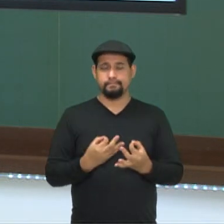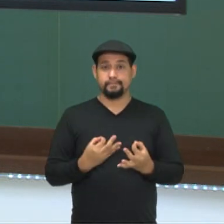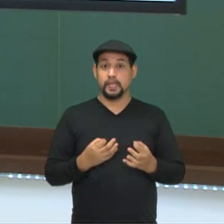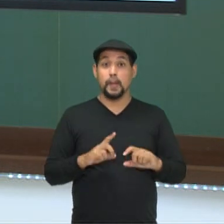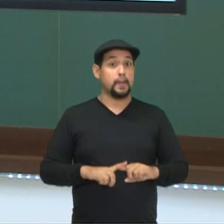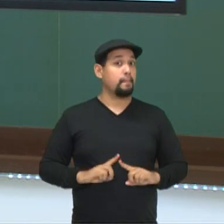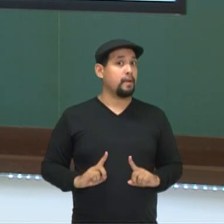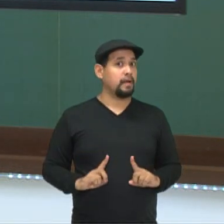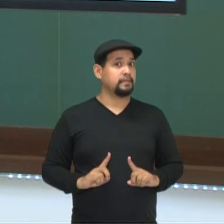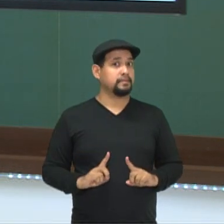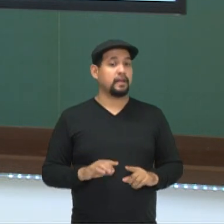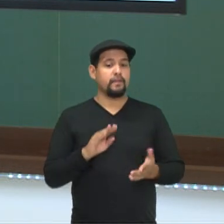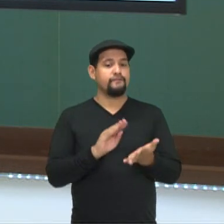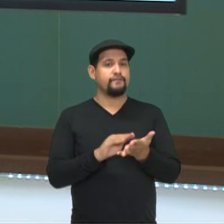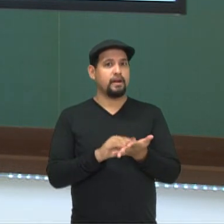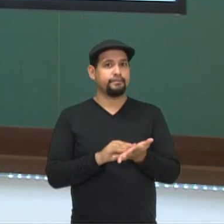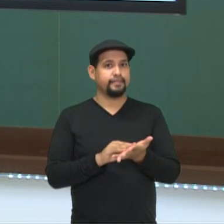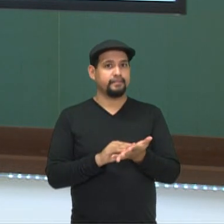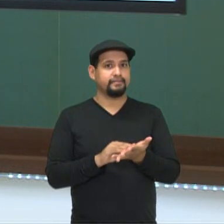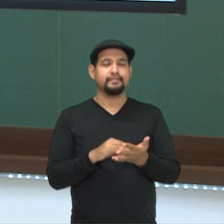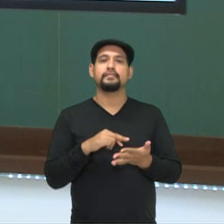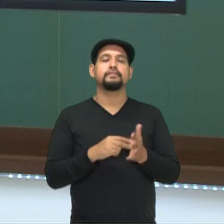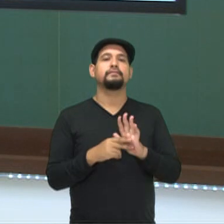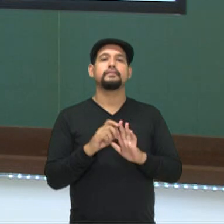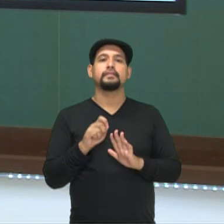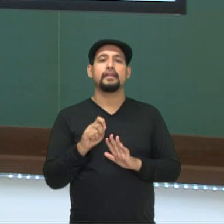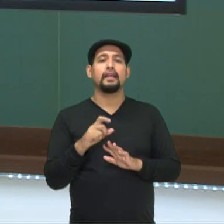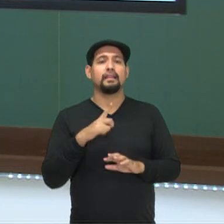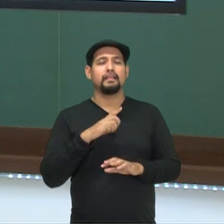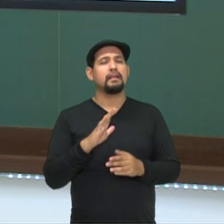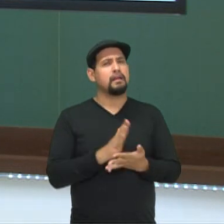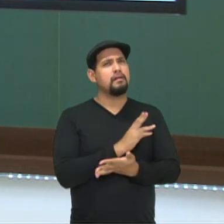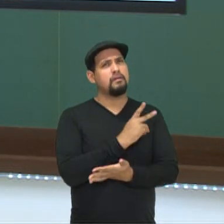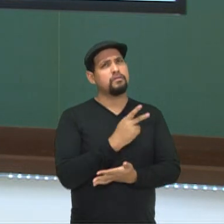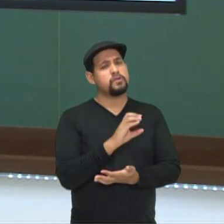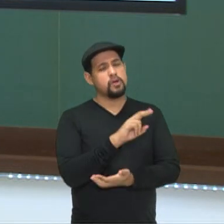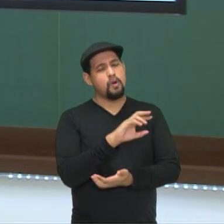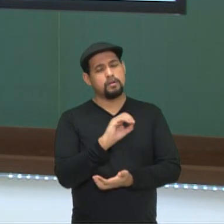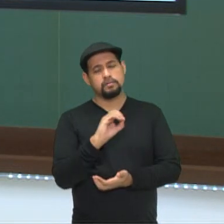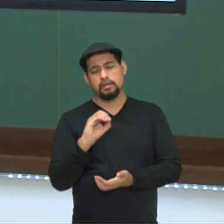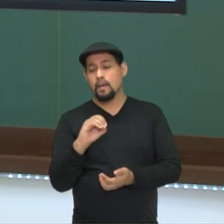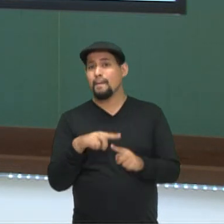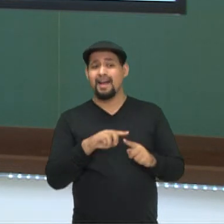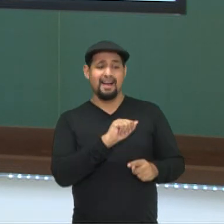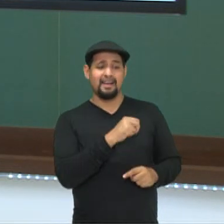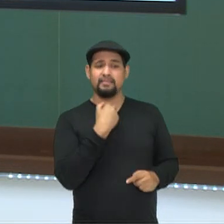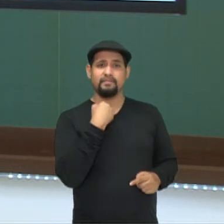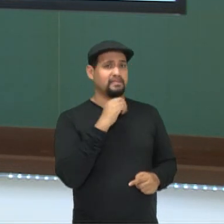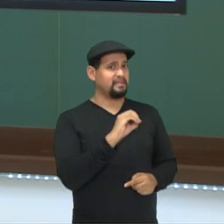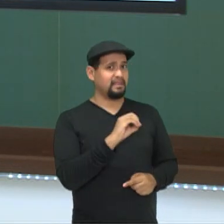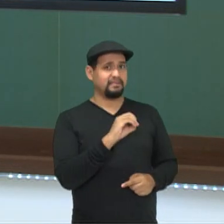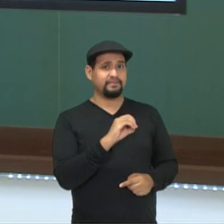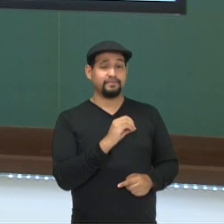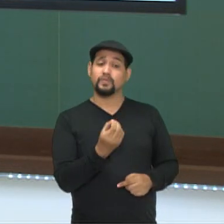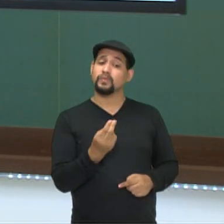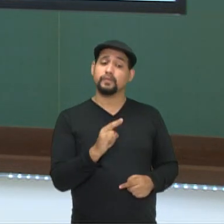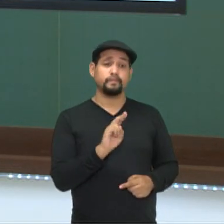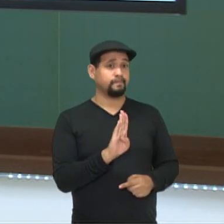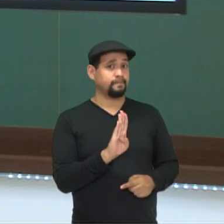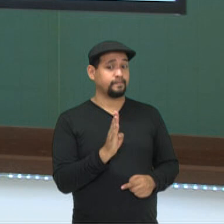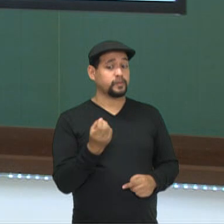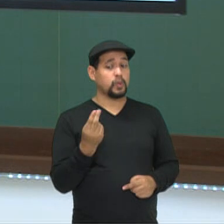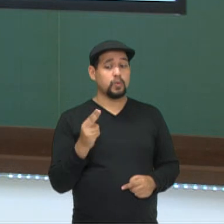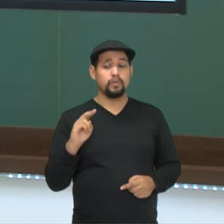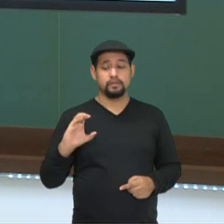já a incompleta eu tenho alguns coeficientes iguais a zero como a não pode ser zero então ou B